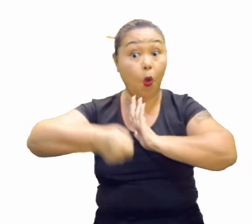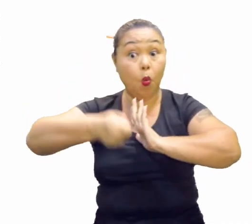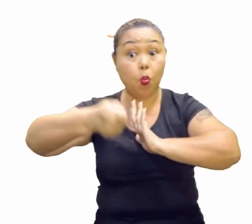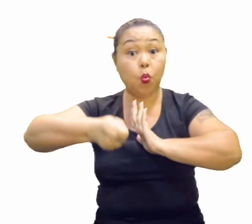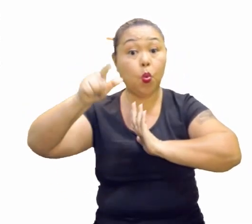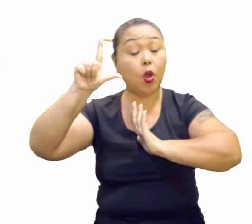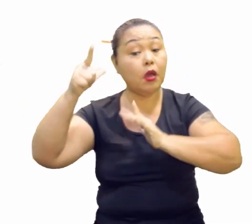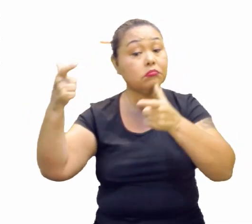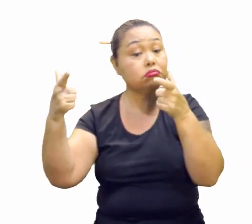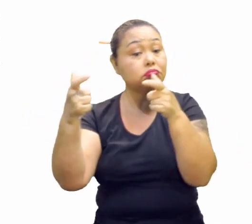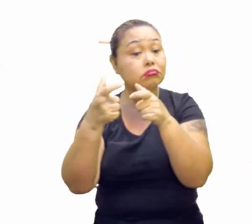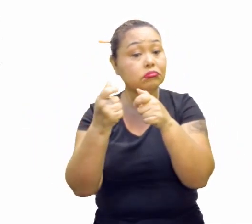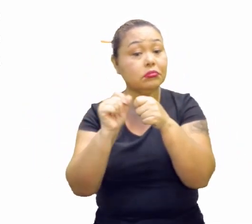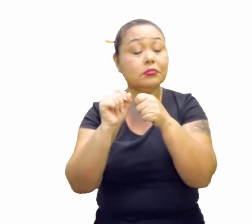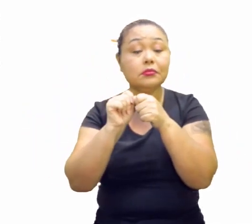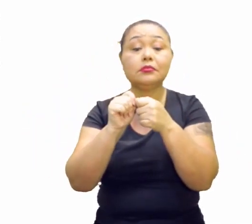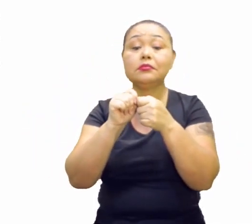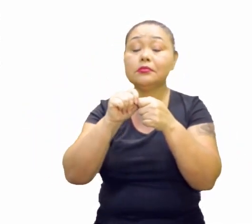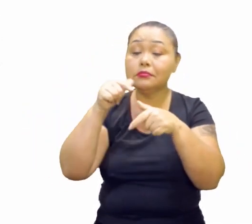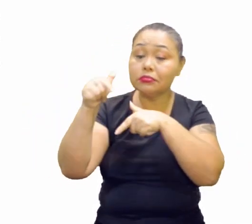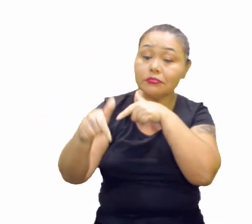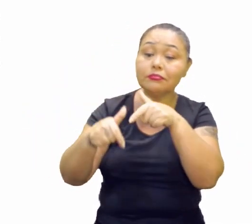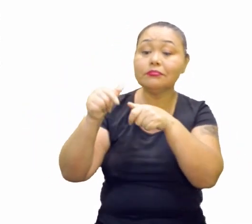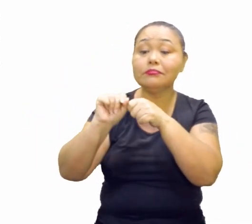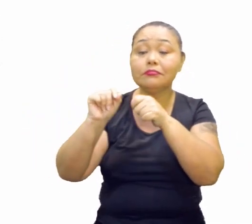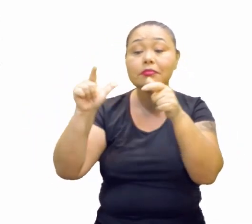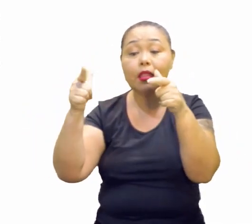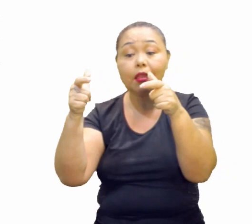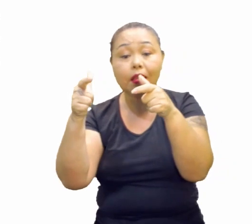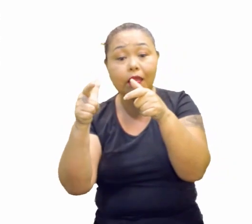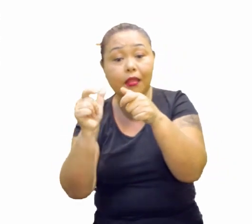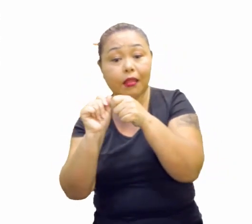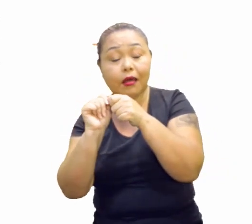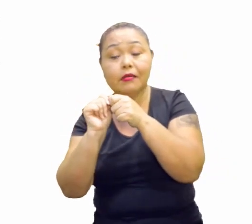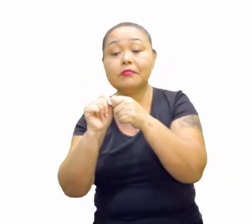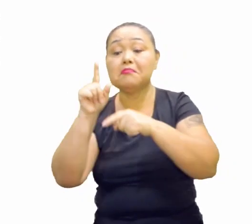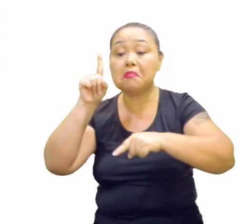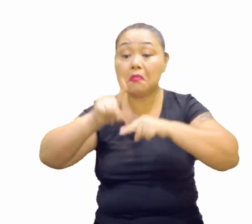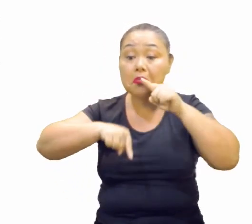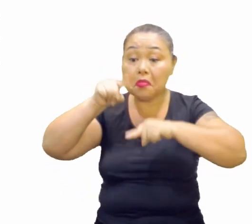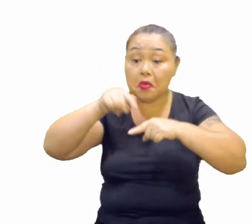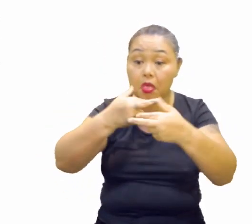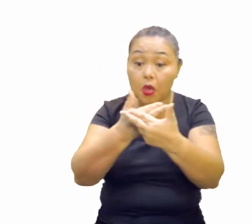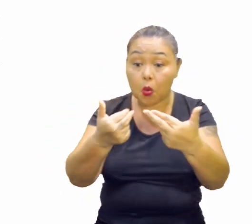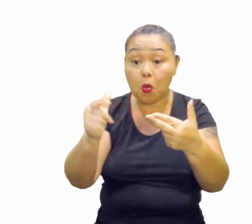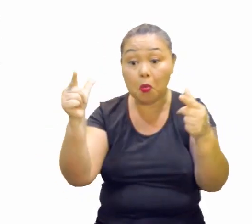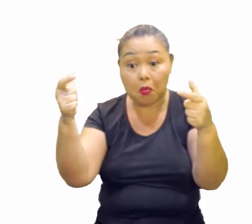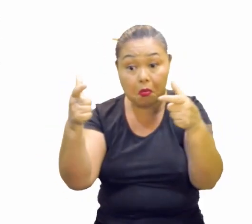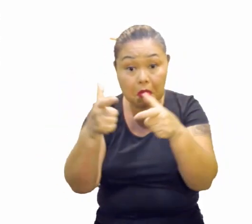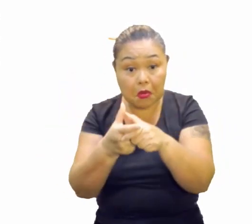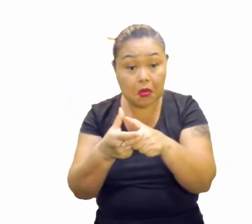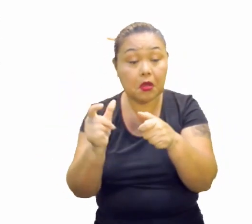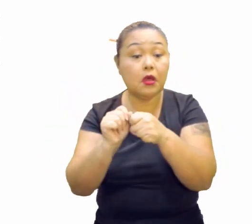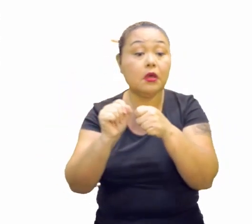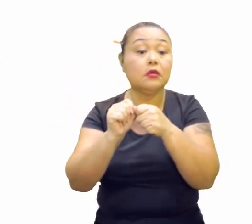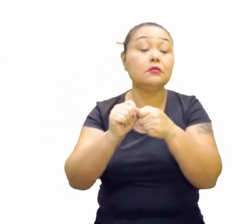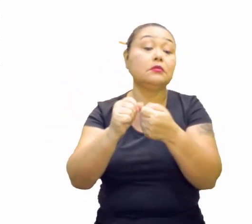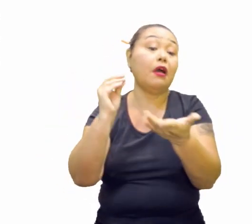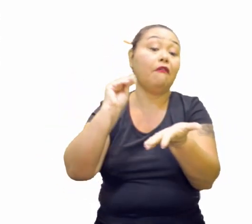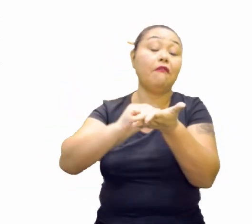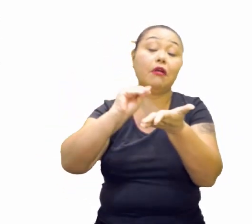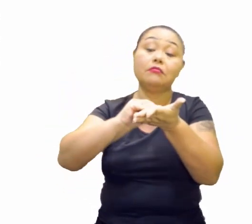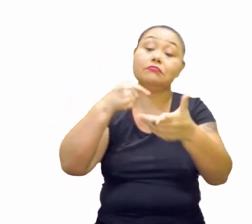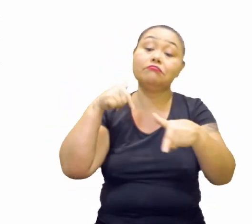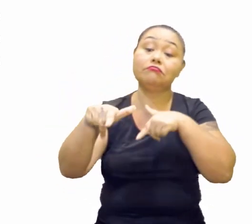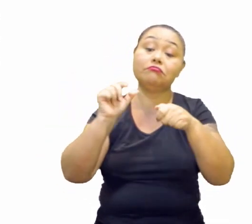ritmo de sua atividade, produzindo menos. Desemprego em massa. Com a queda das atividades, houve